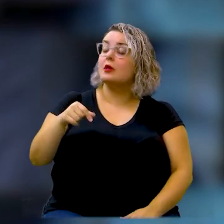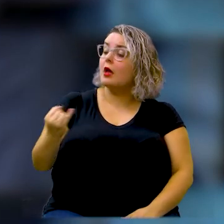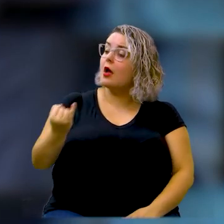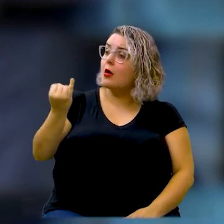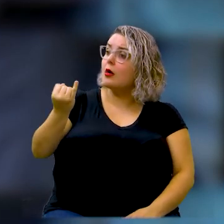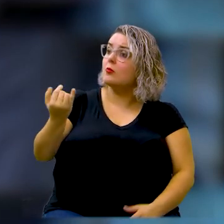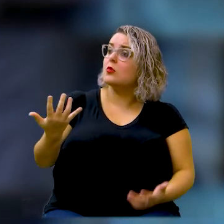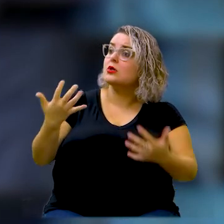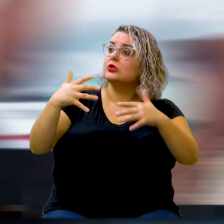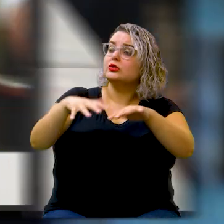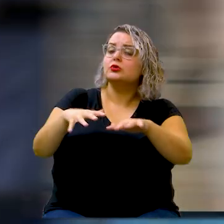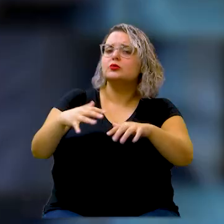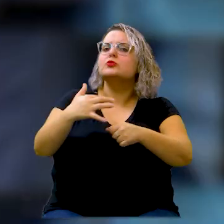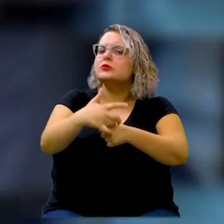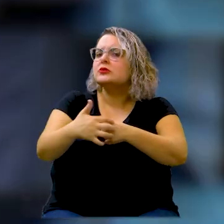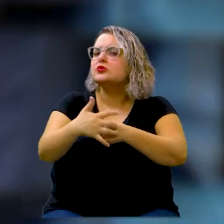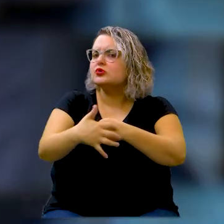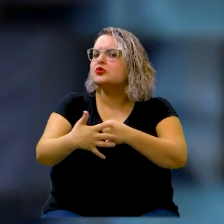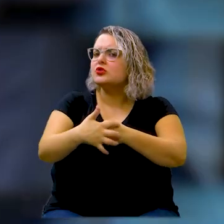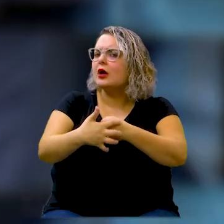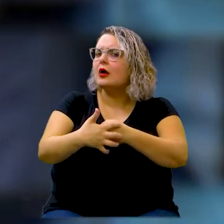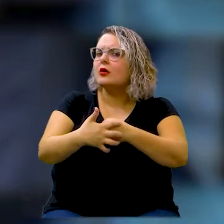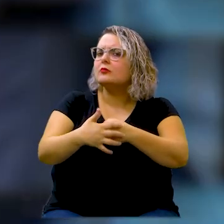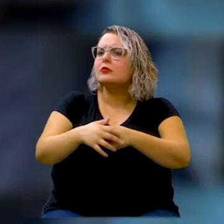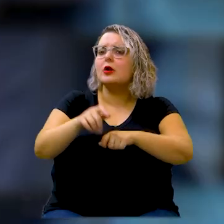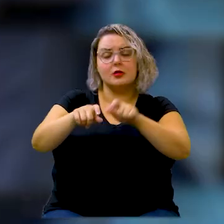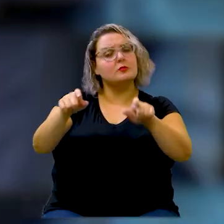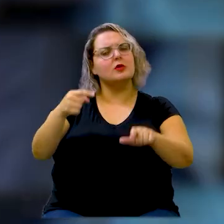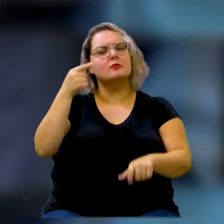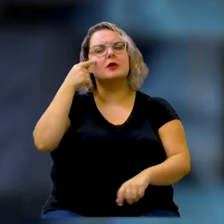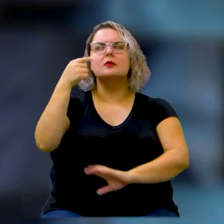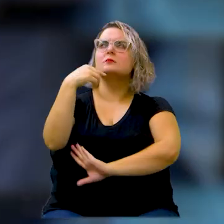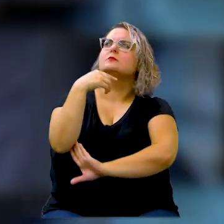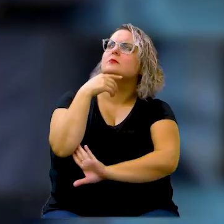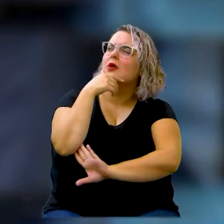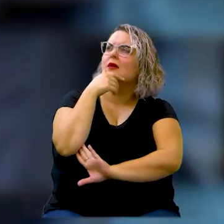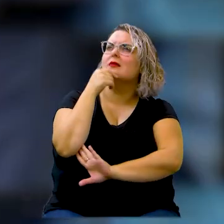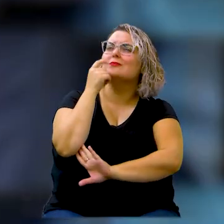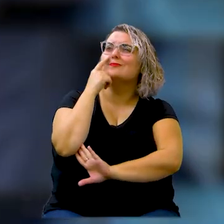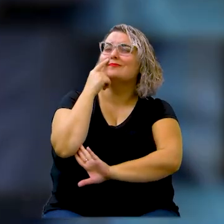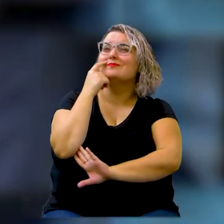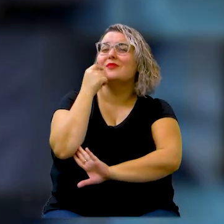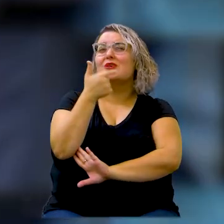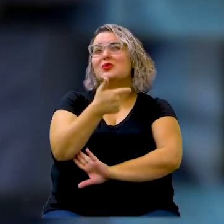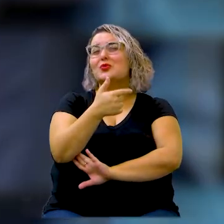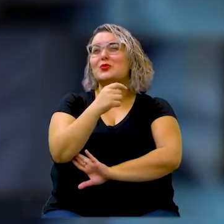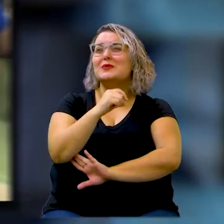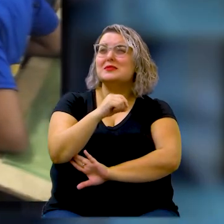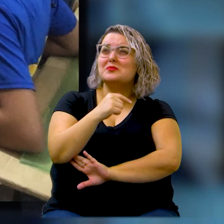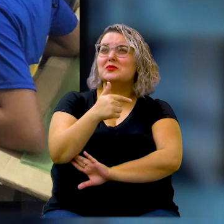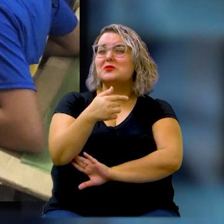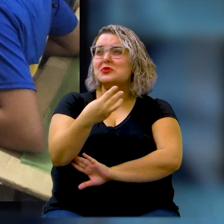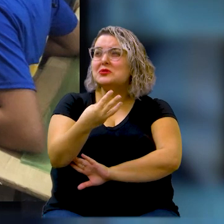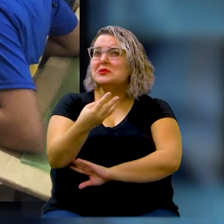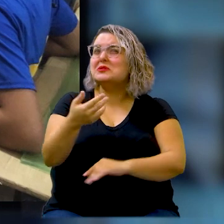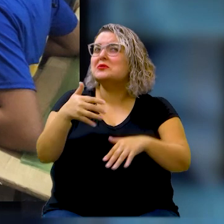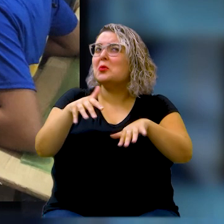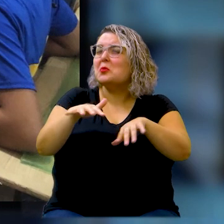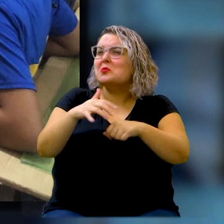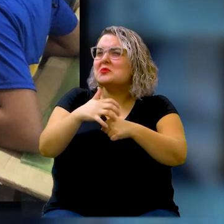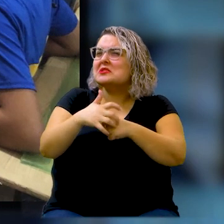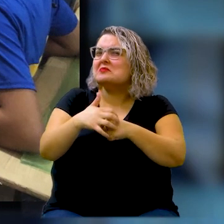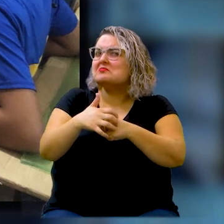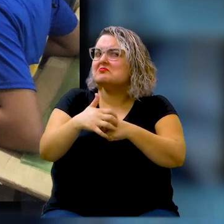questão da inclusão digital, porque muitas pessoas pensam 2023, inclusão digital, mas